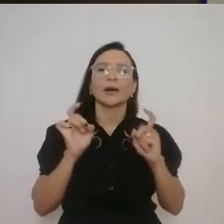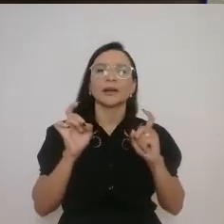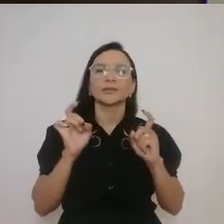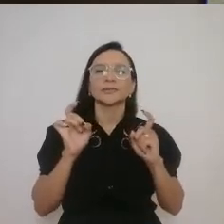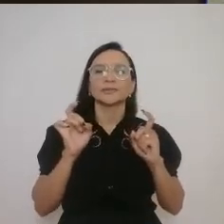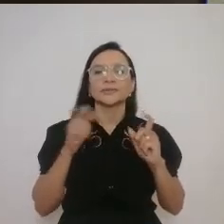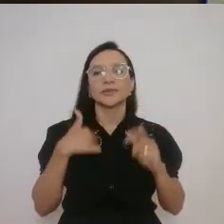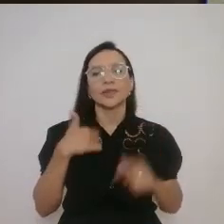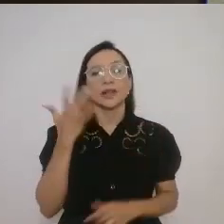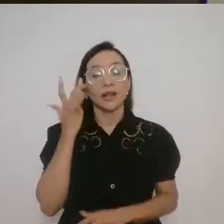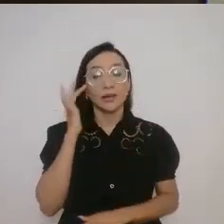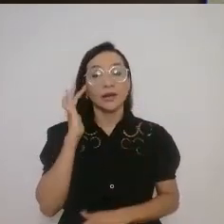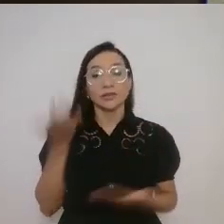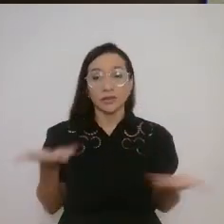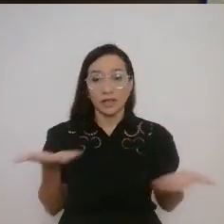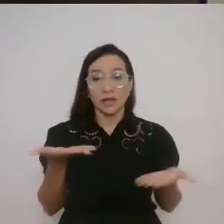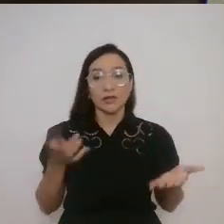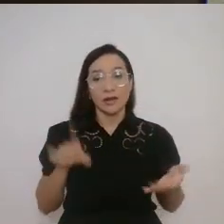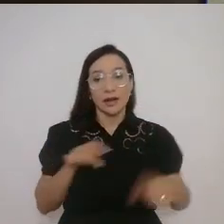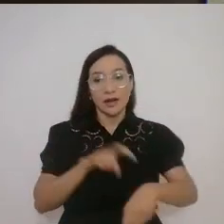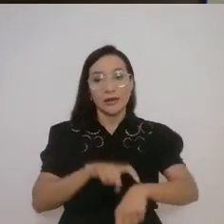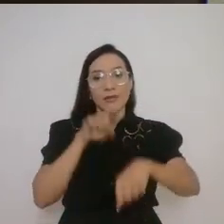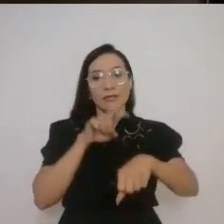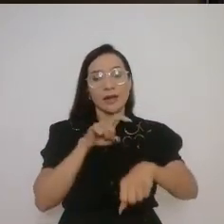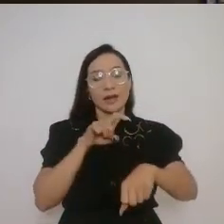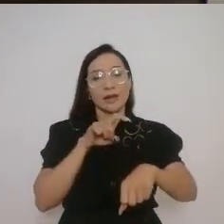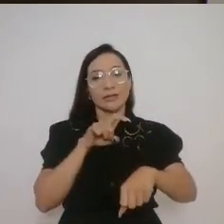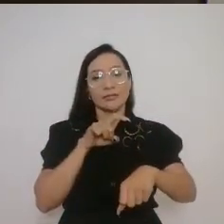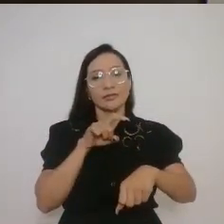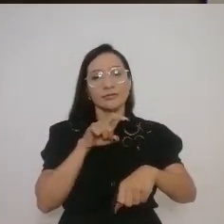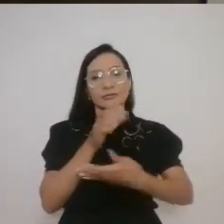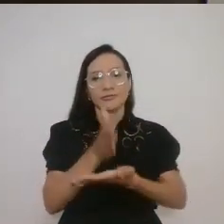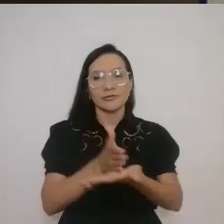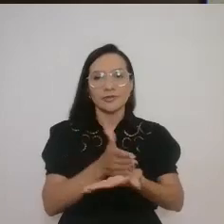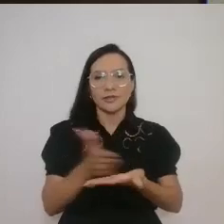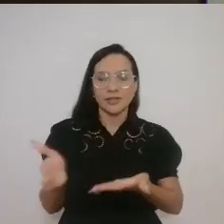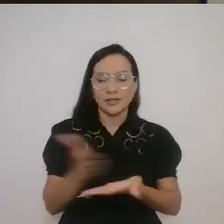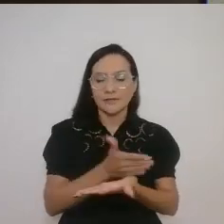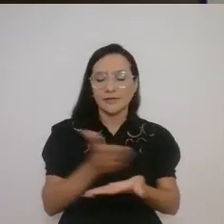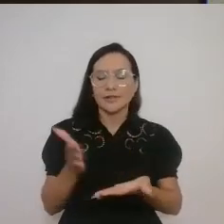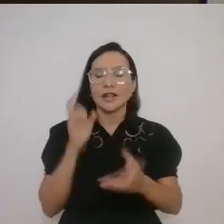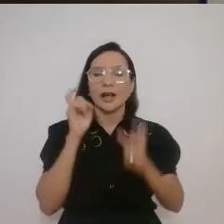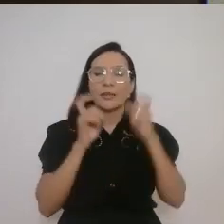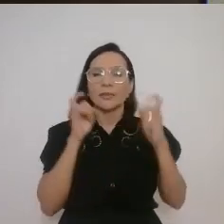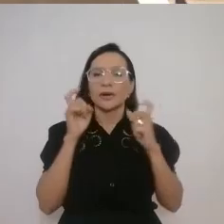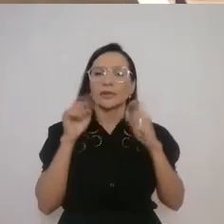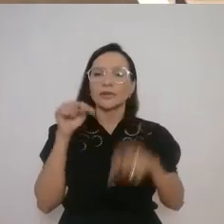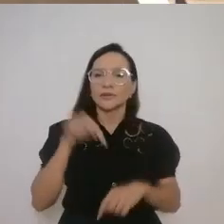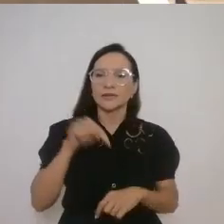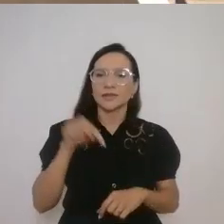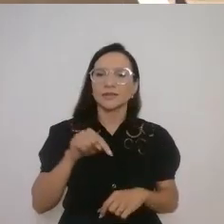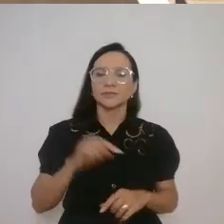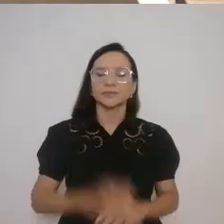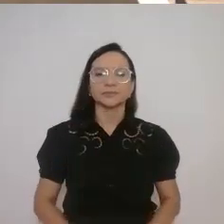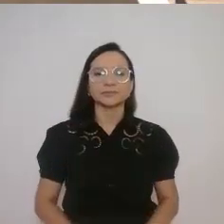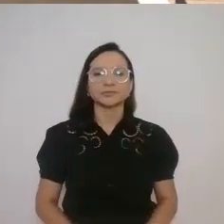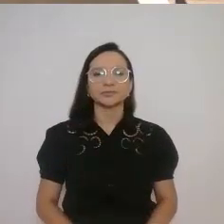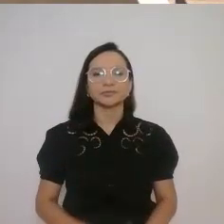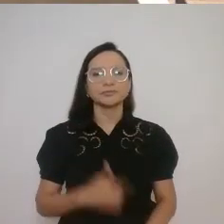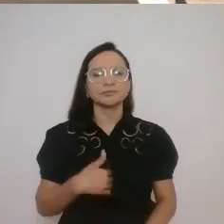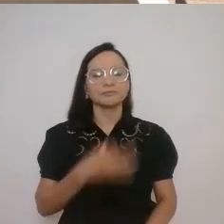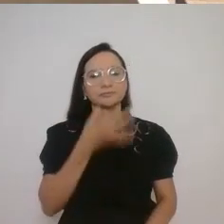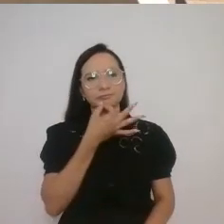acho que é hora de a gente dividir. Essa preocupação é aqui, para todos os gabinetes. Embargador Cláudio, permite então uma contribuição? Pois